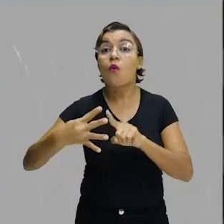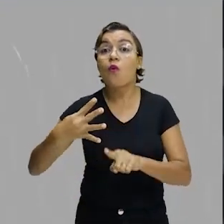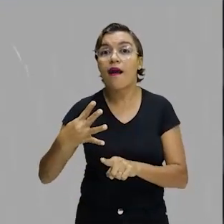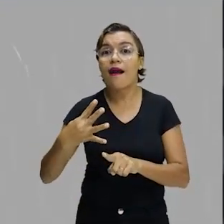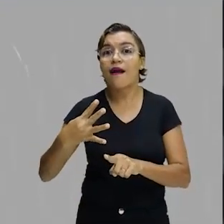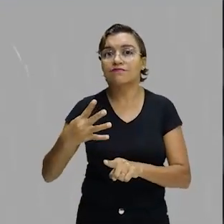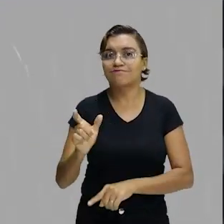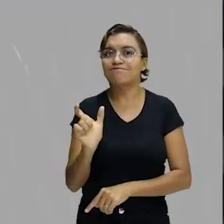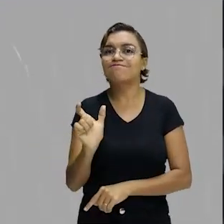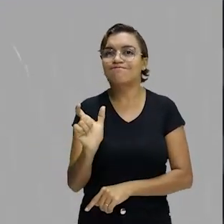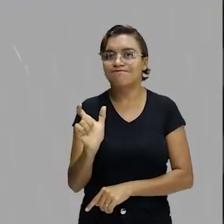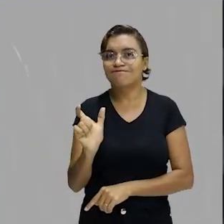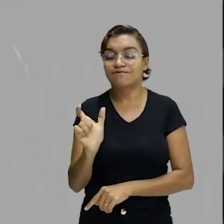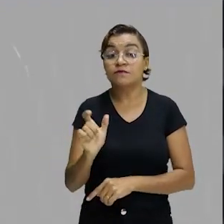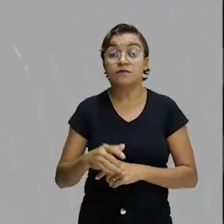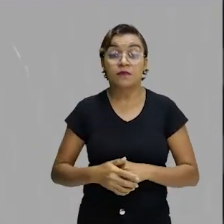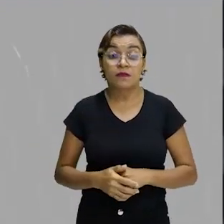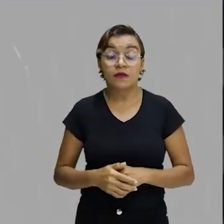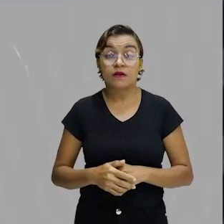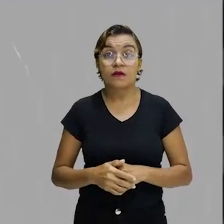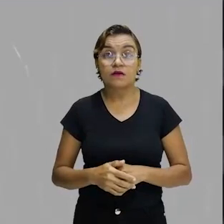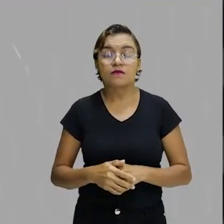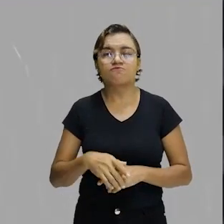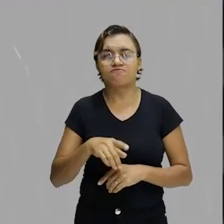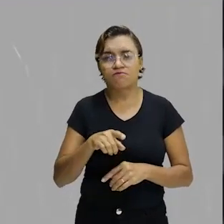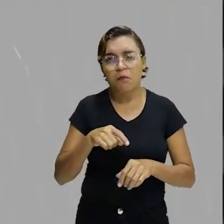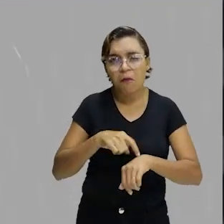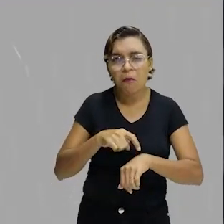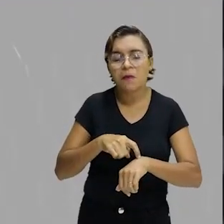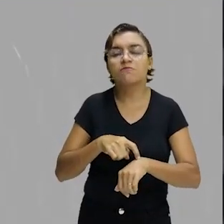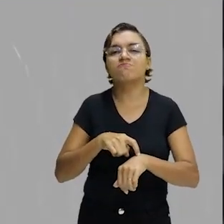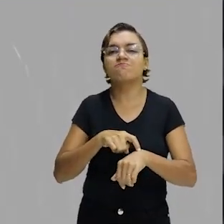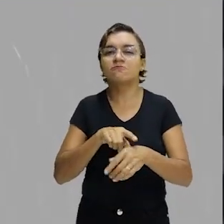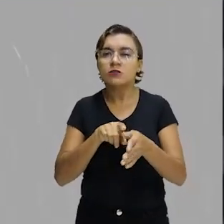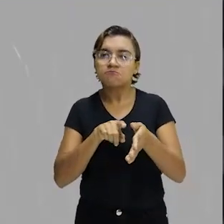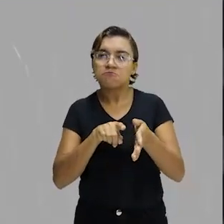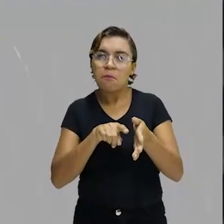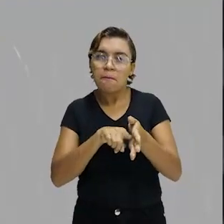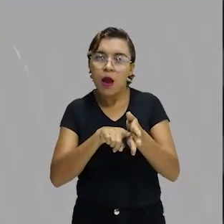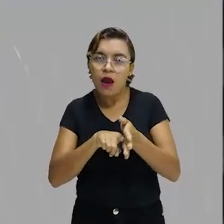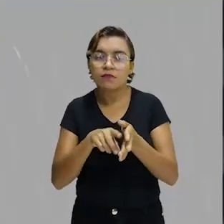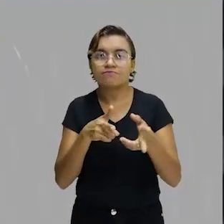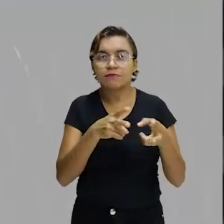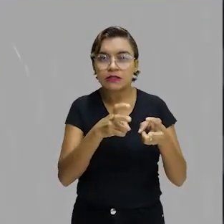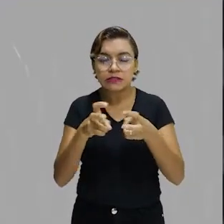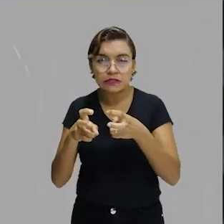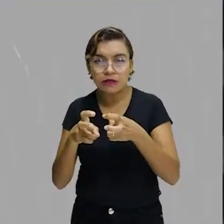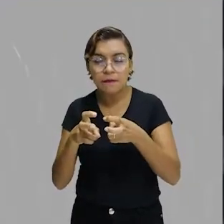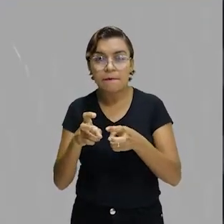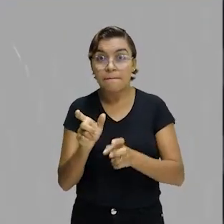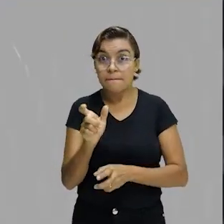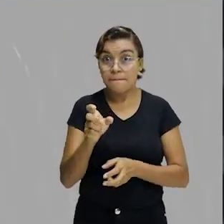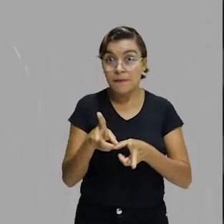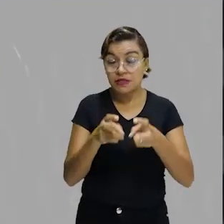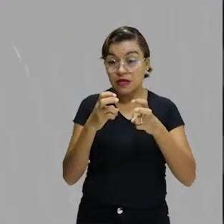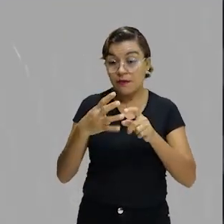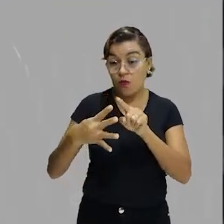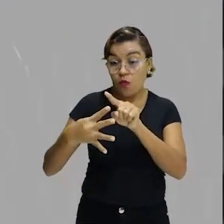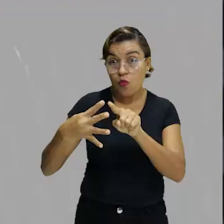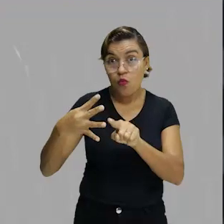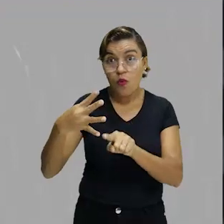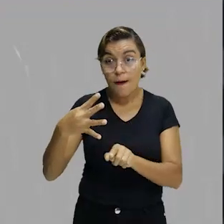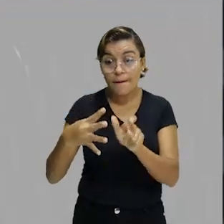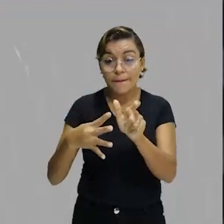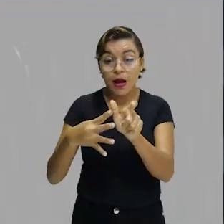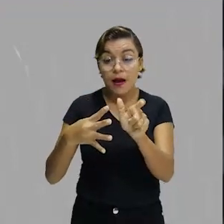prestar atenção, quando você vai conferir os termos desse silogismo, você percebe que ele tem 4 termos. Por quê? Porque eu